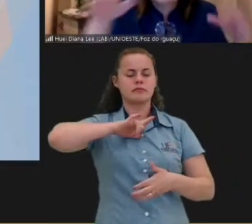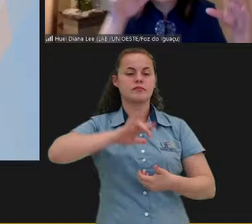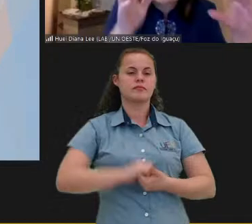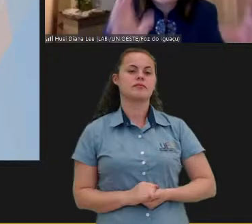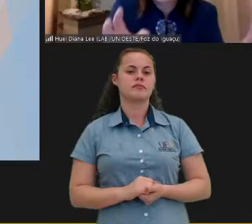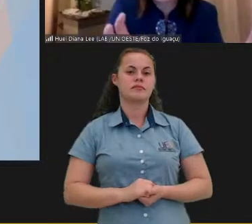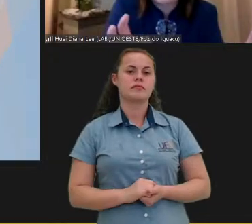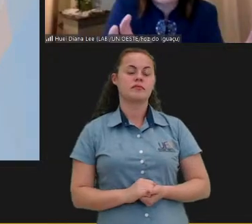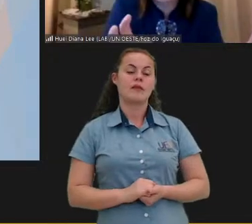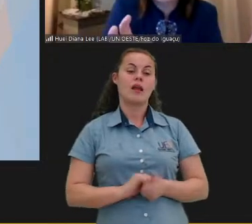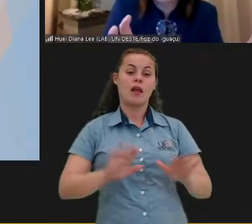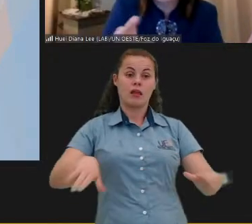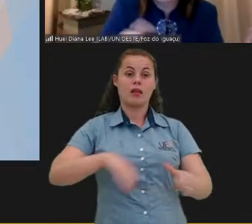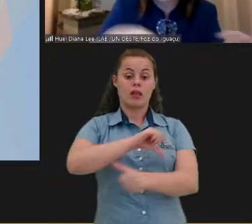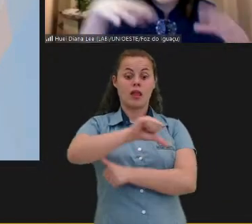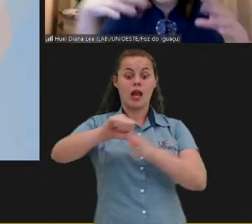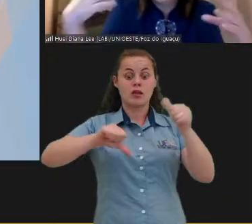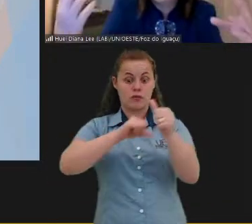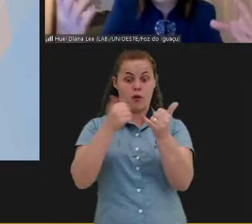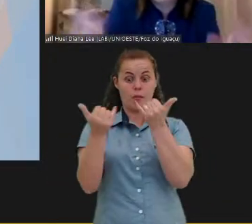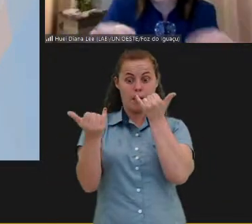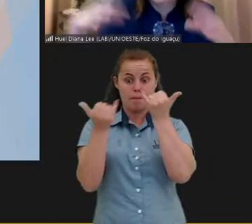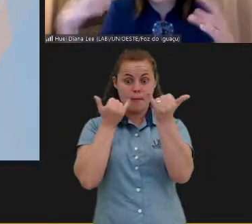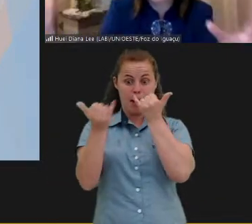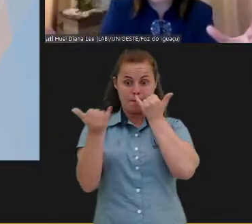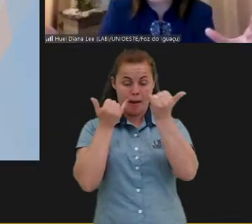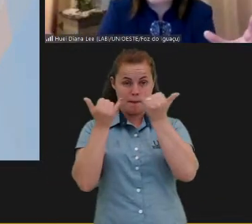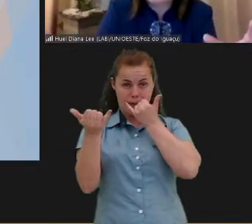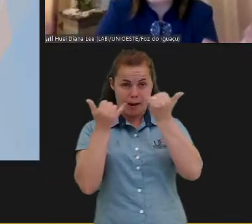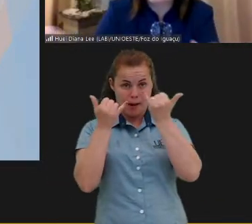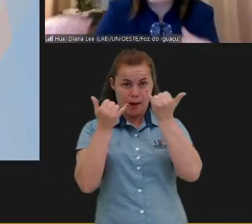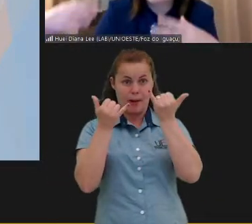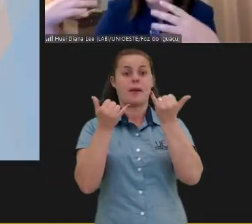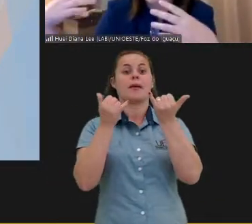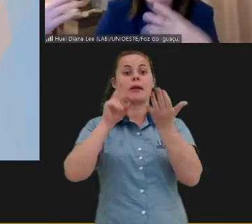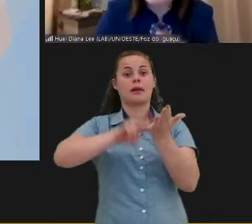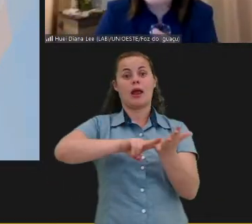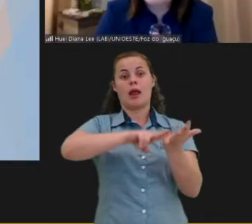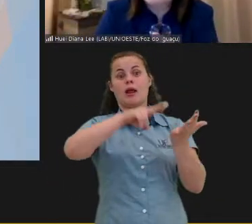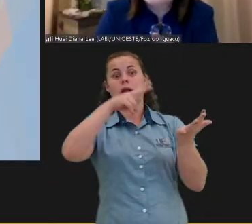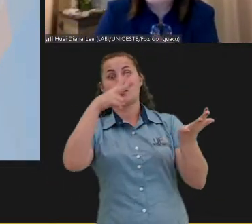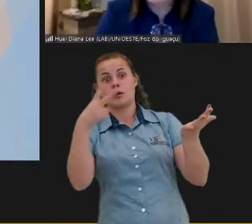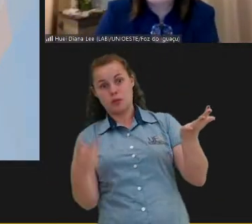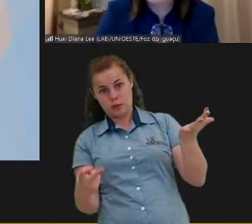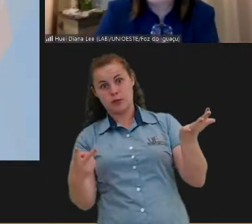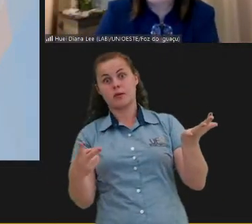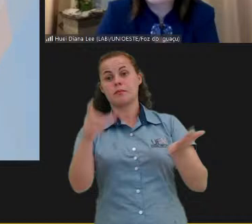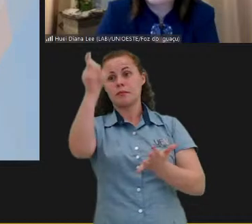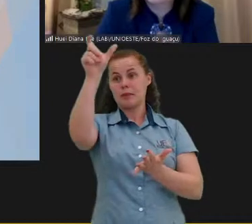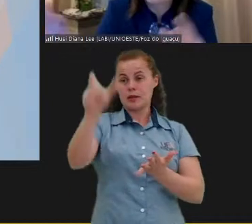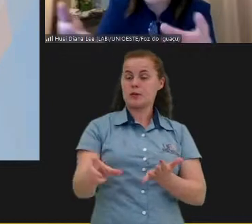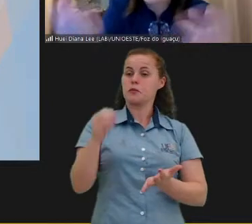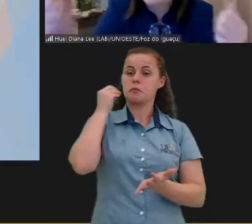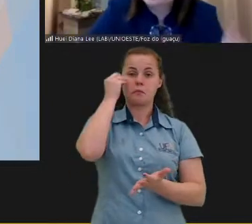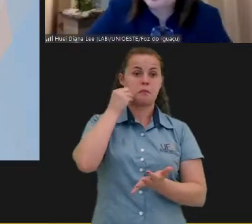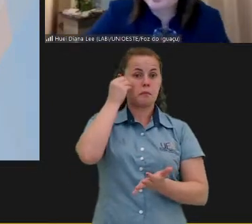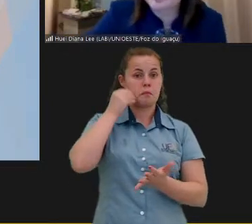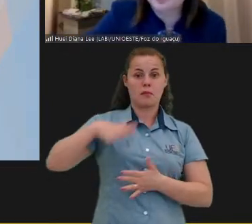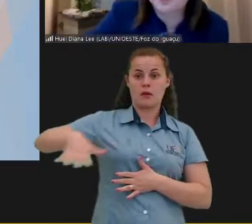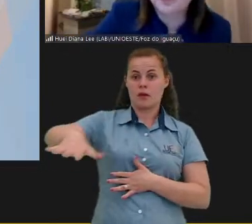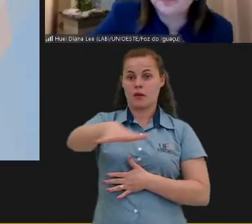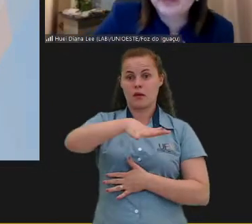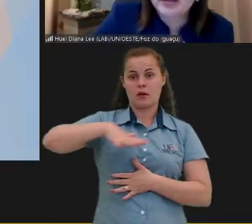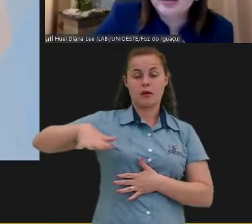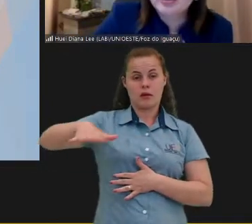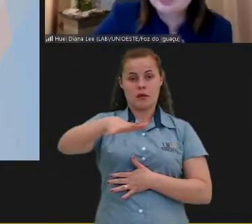gente transforma os dados, dá esse sentido, traduz eles para pessoas que não são especialistas na área, como no caso do